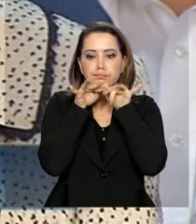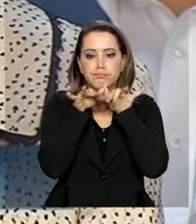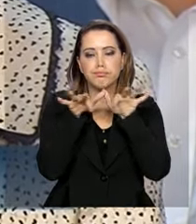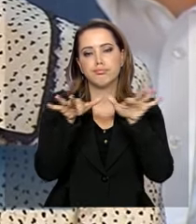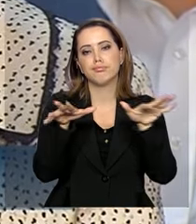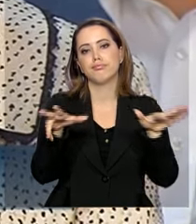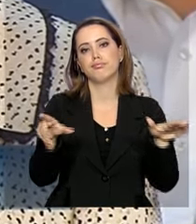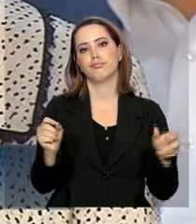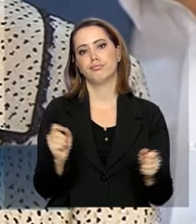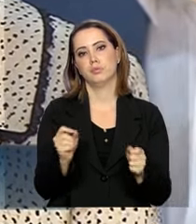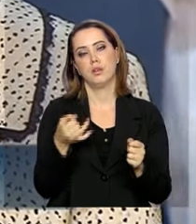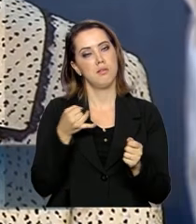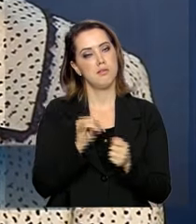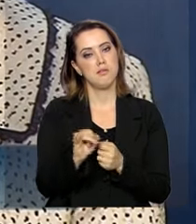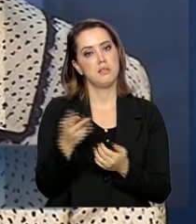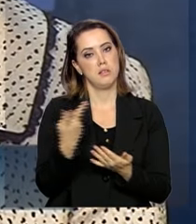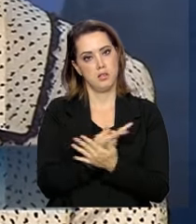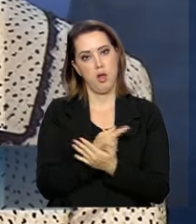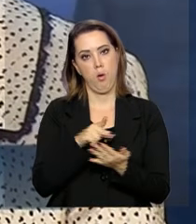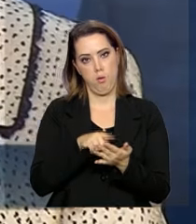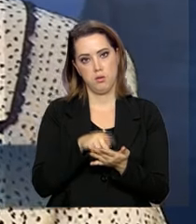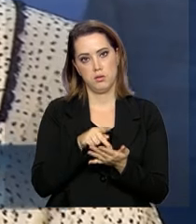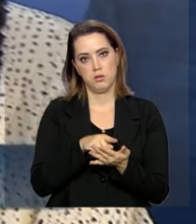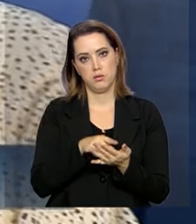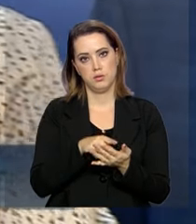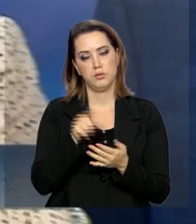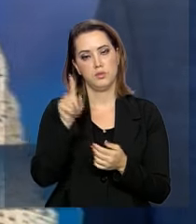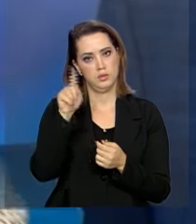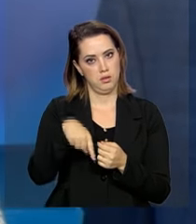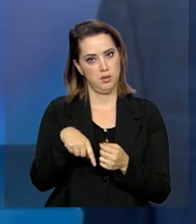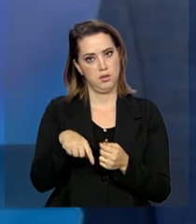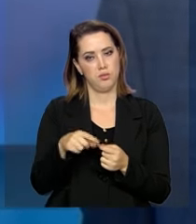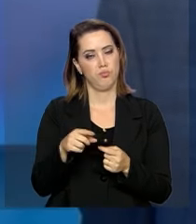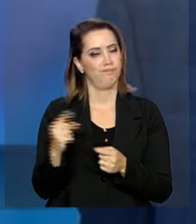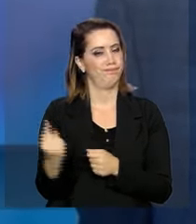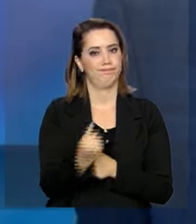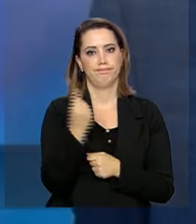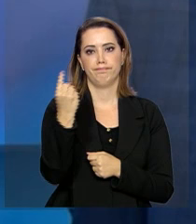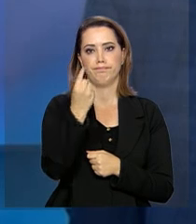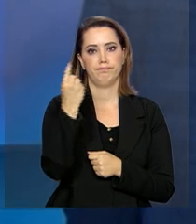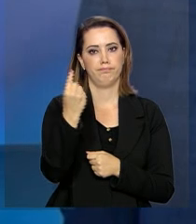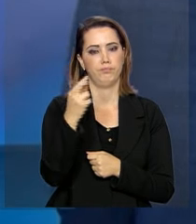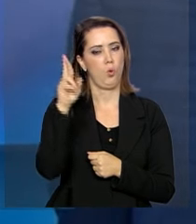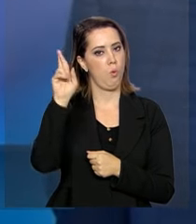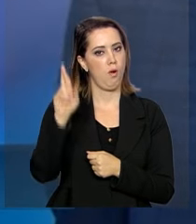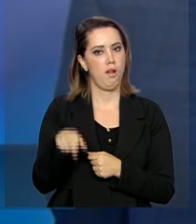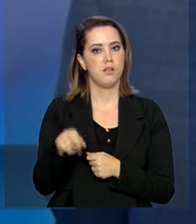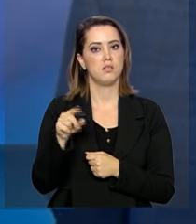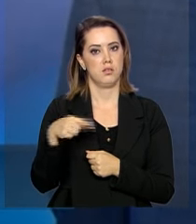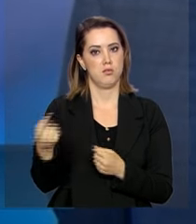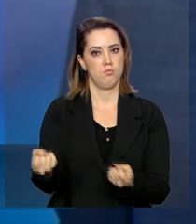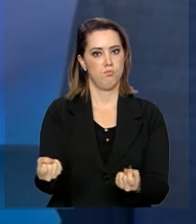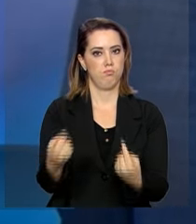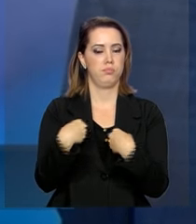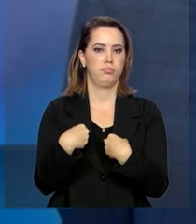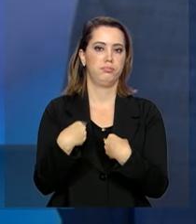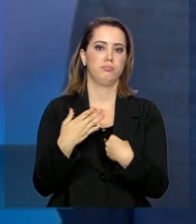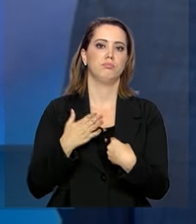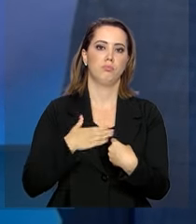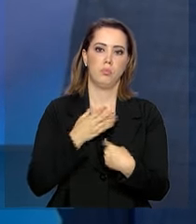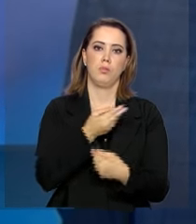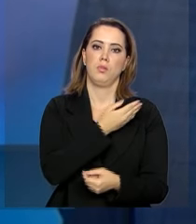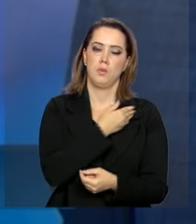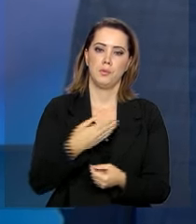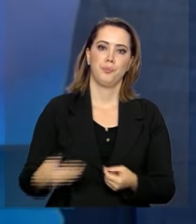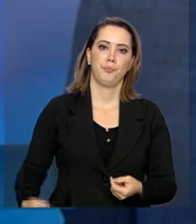se chegou a ser feita, teve como motivo único a tentativa de atingir a minha pessoa e o meu